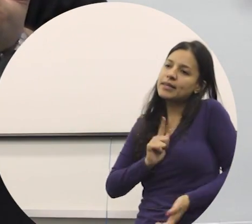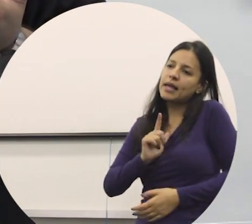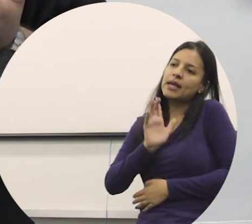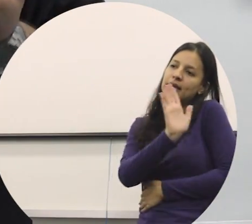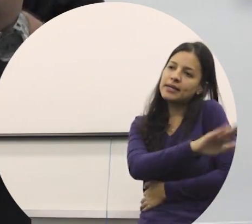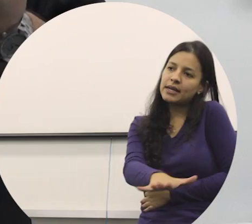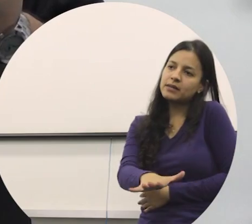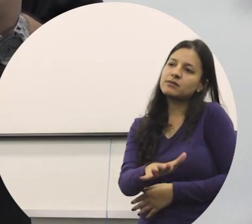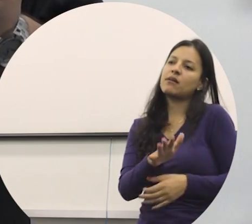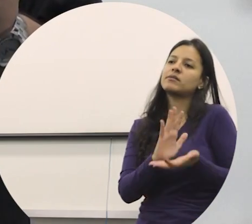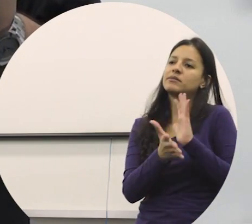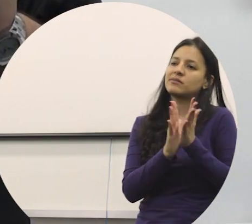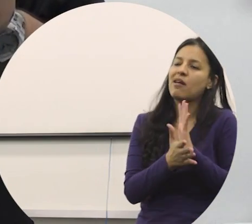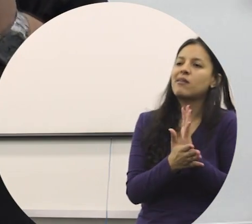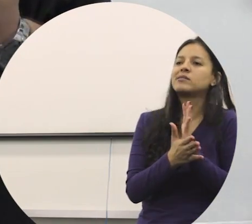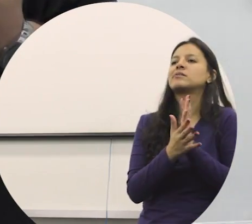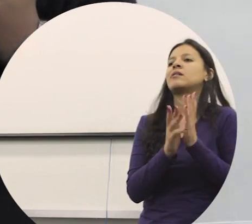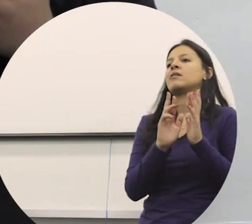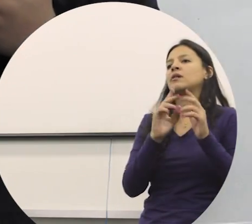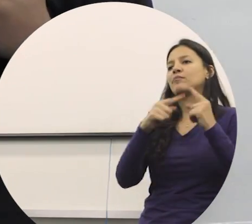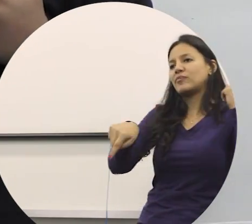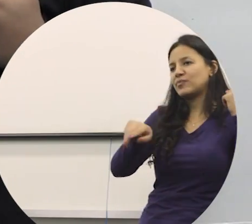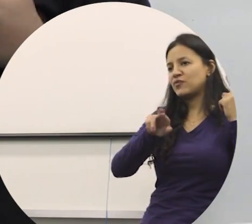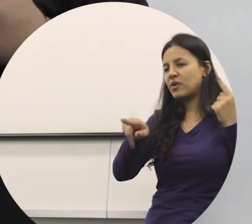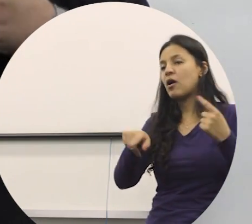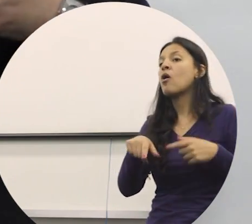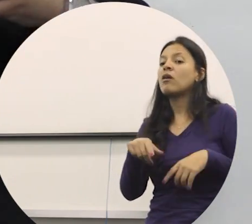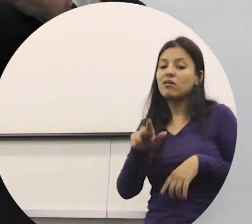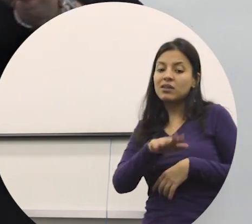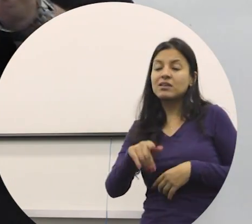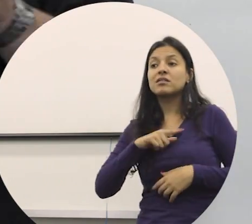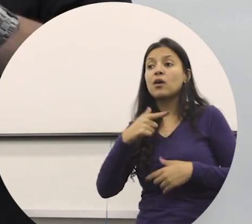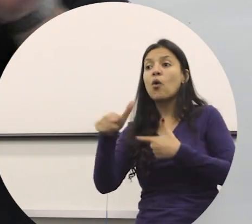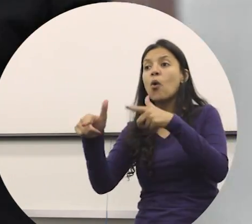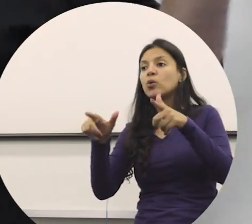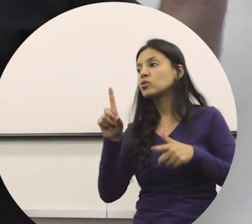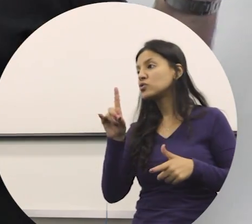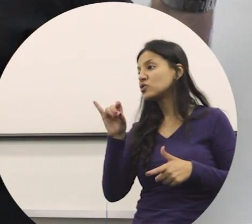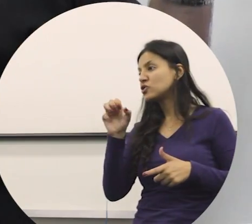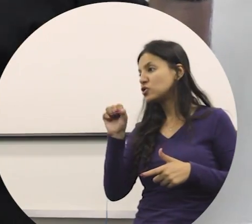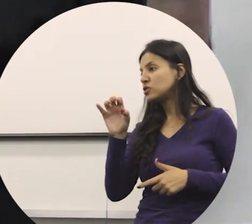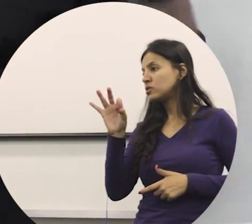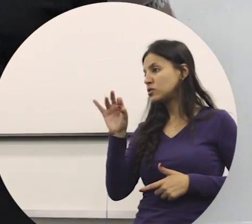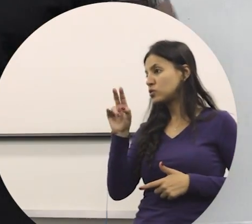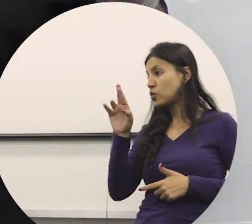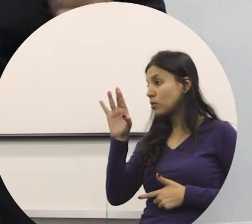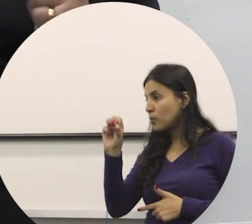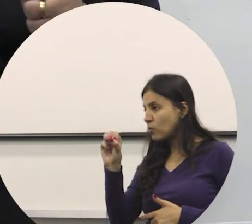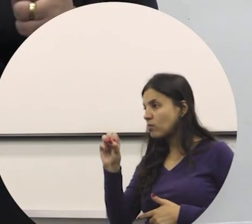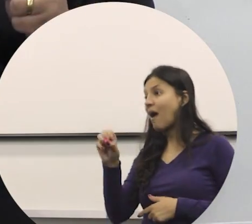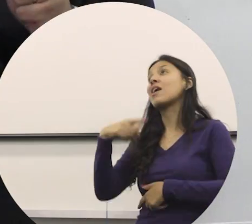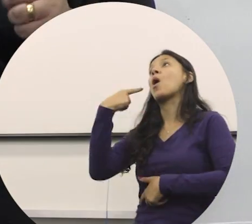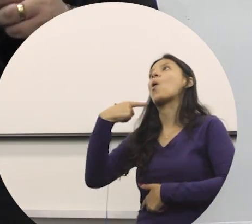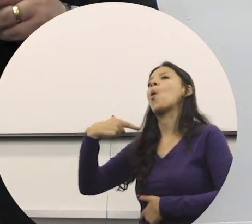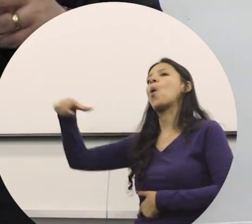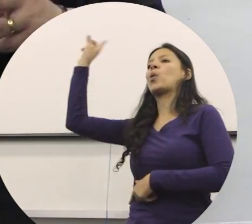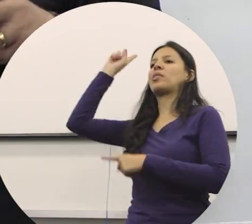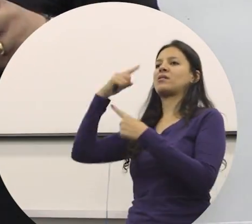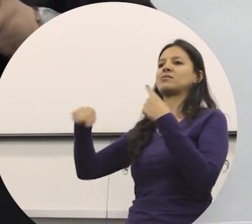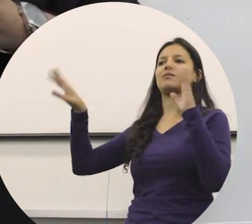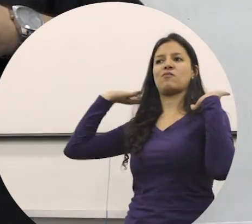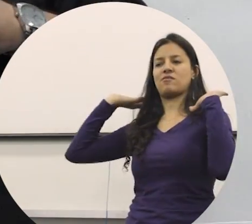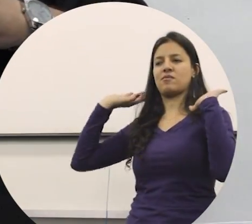língua de sinais atípica, as crianças com outros distúrbios, que aí é uma outra questão. Seria a